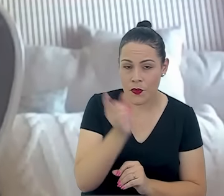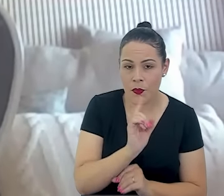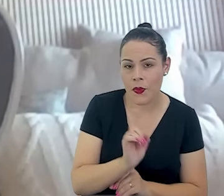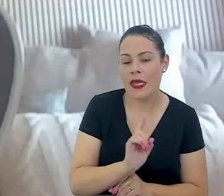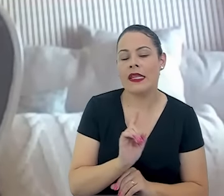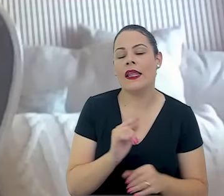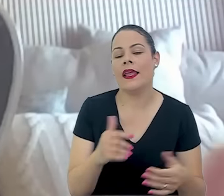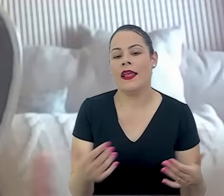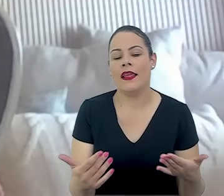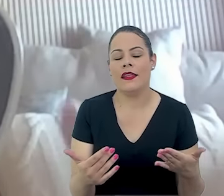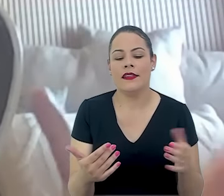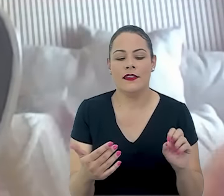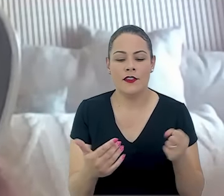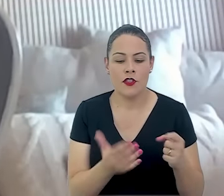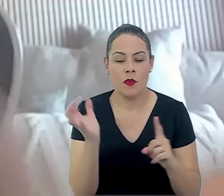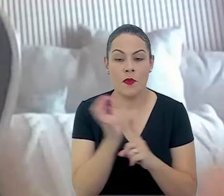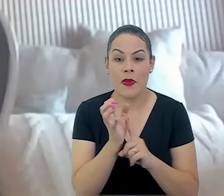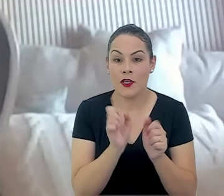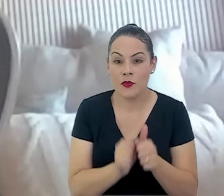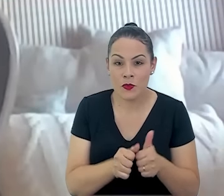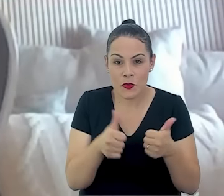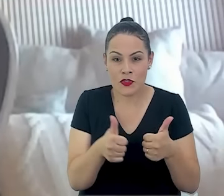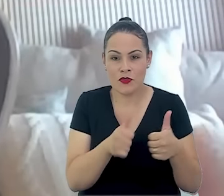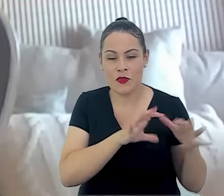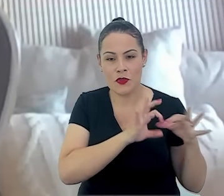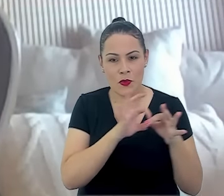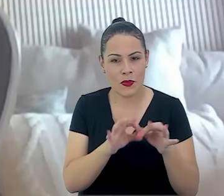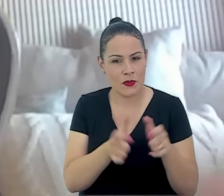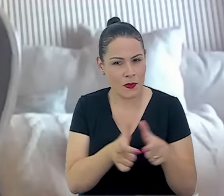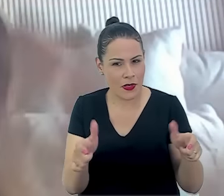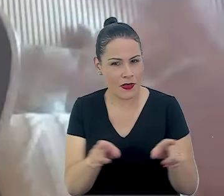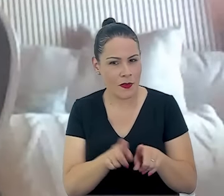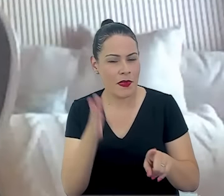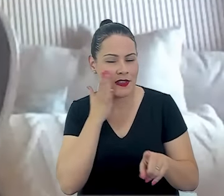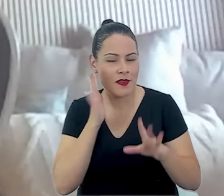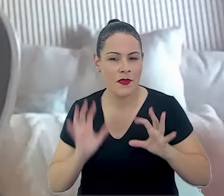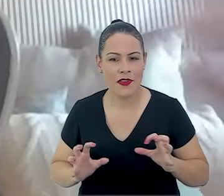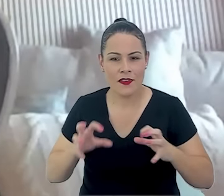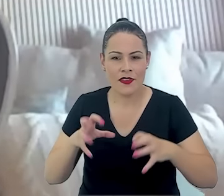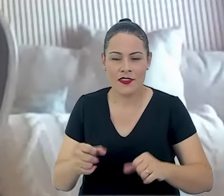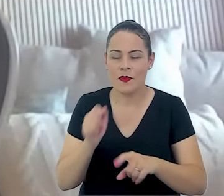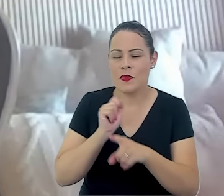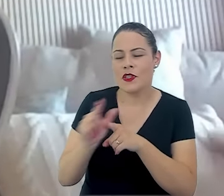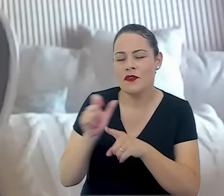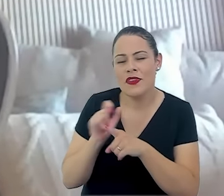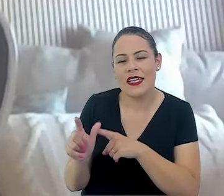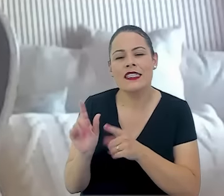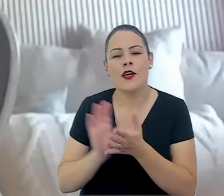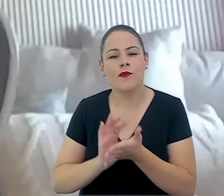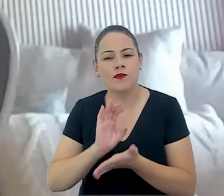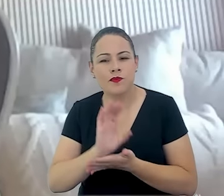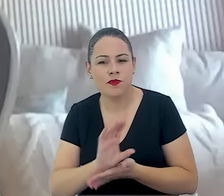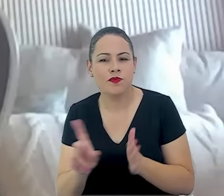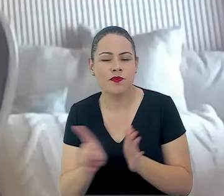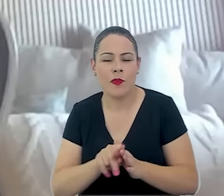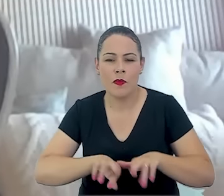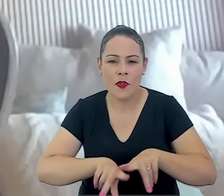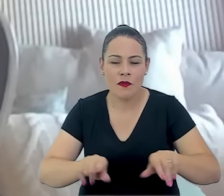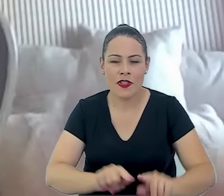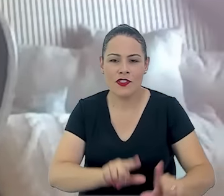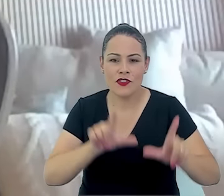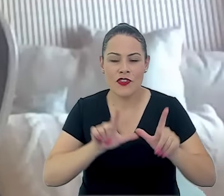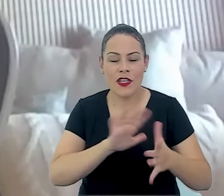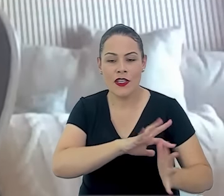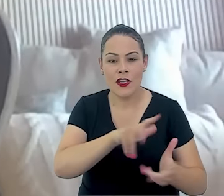entendem, o impacto positivo como um todo que esse tipo de engajamento, financiamento, de